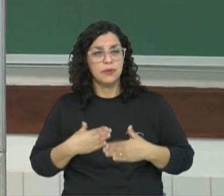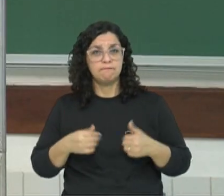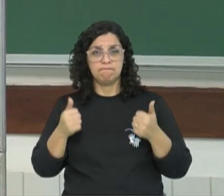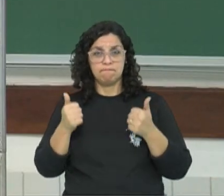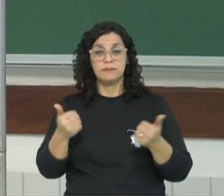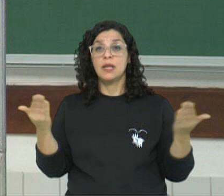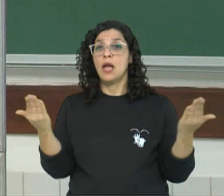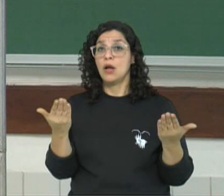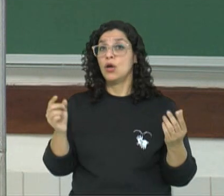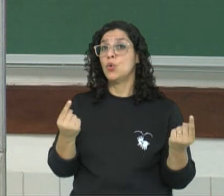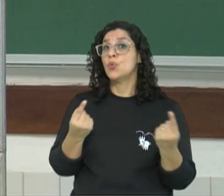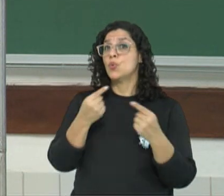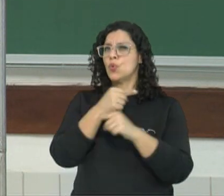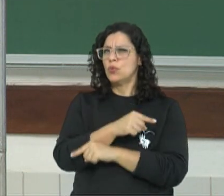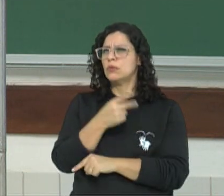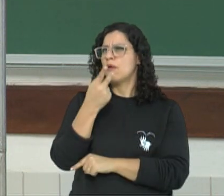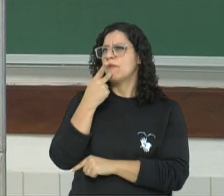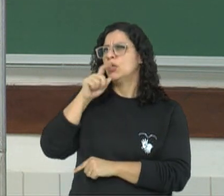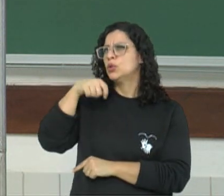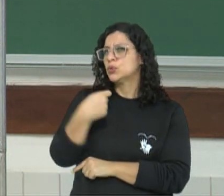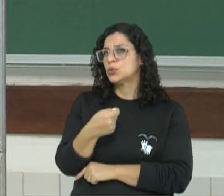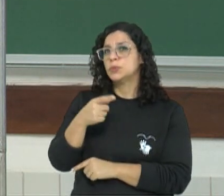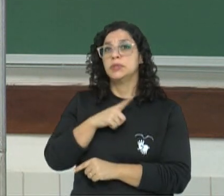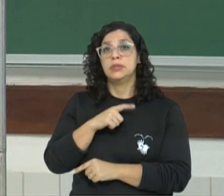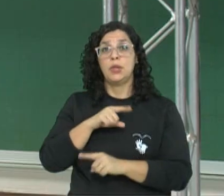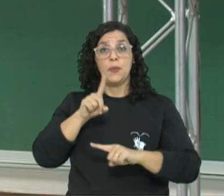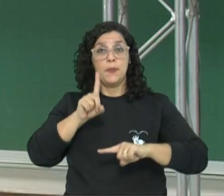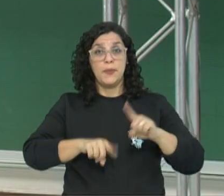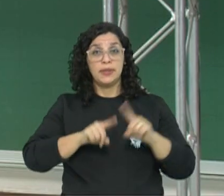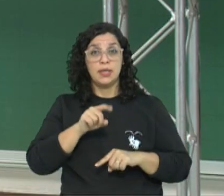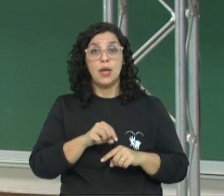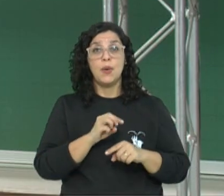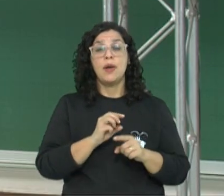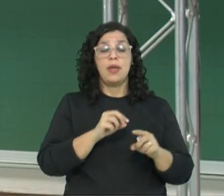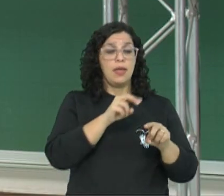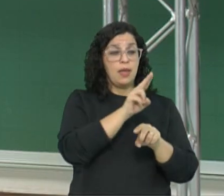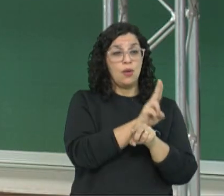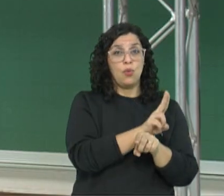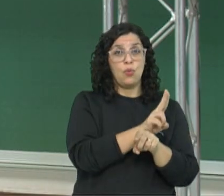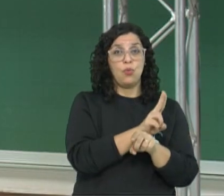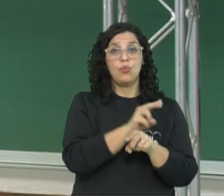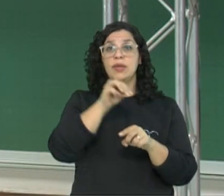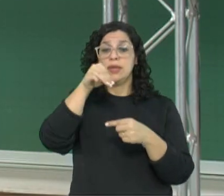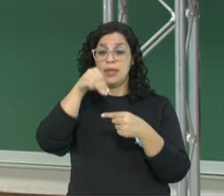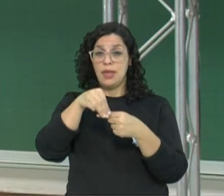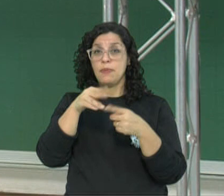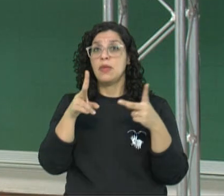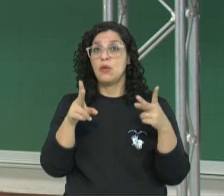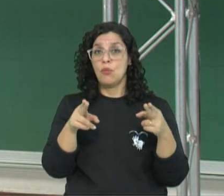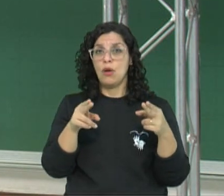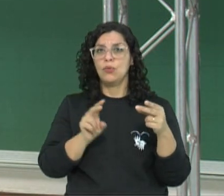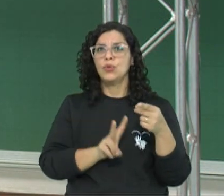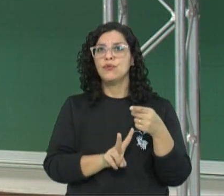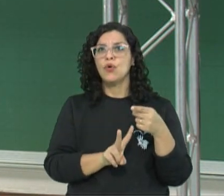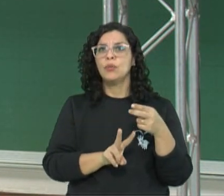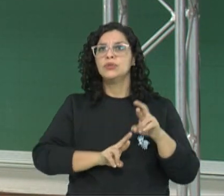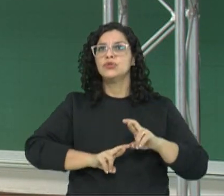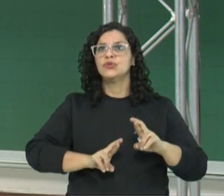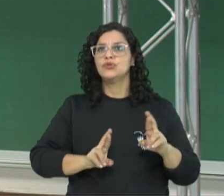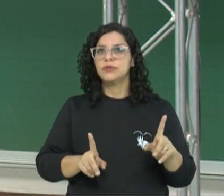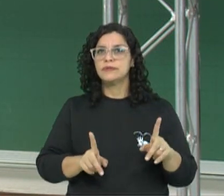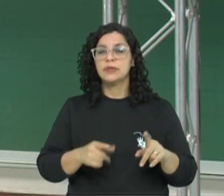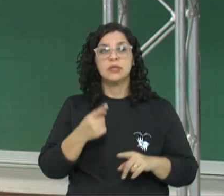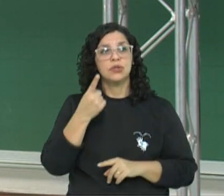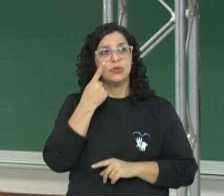boa? Agora, se eu for o oposto, se eu tiver um objeto que tenha massa constante, certo? E eu vou manter